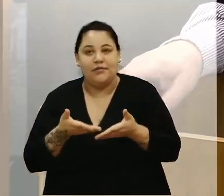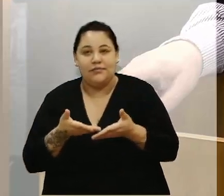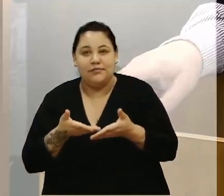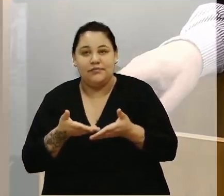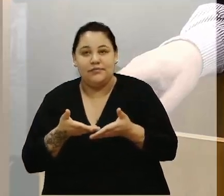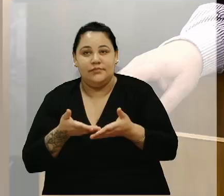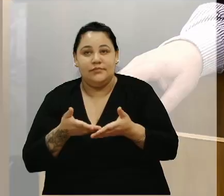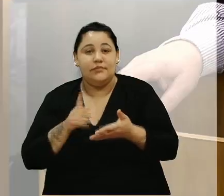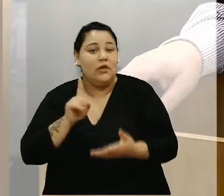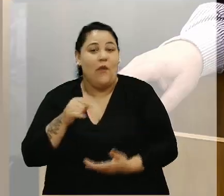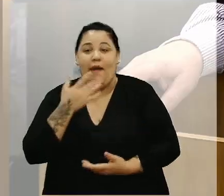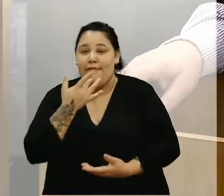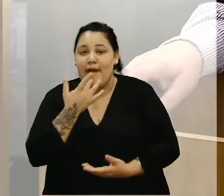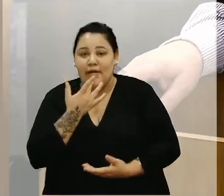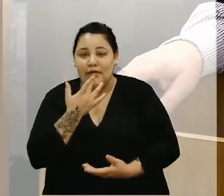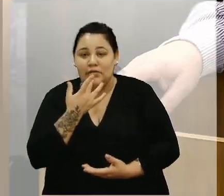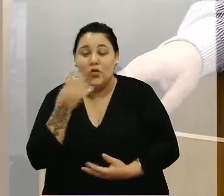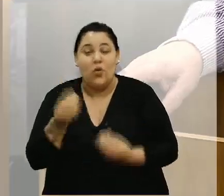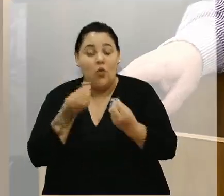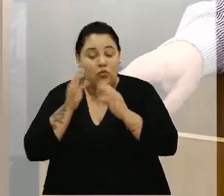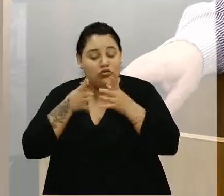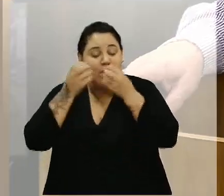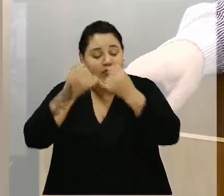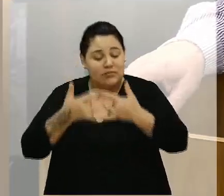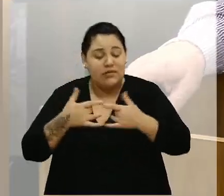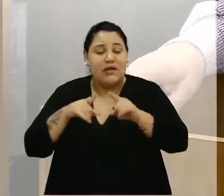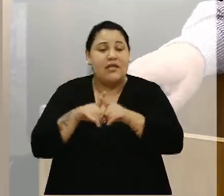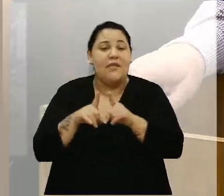muito fácil, como disse o vereador